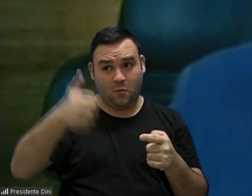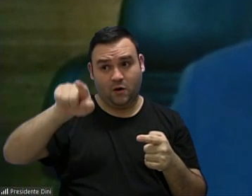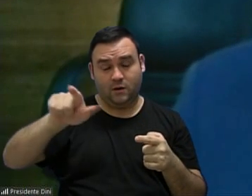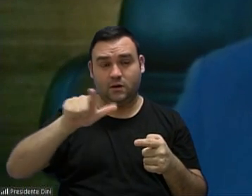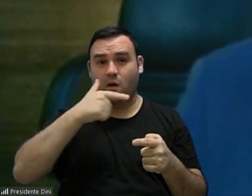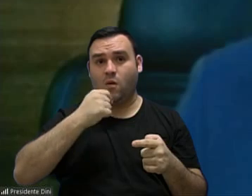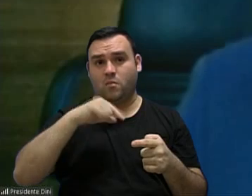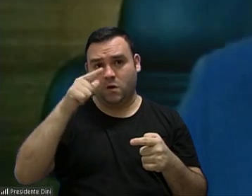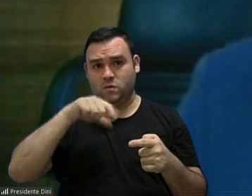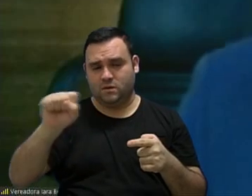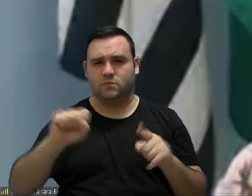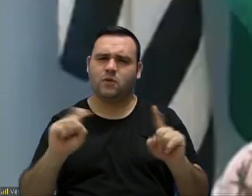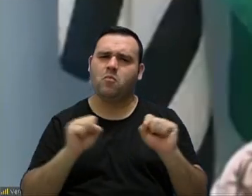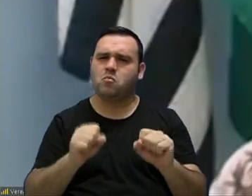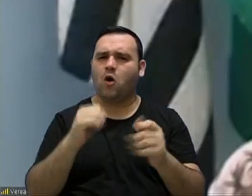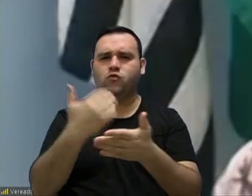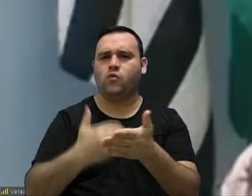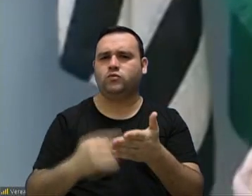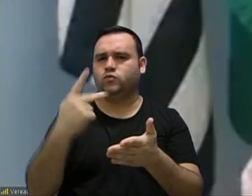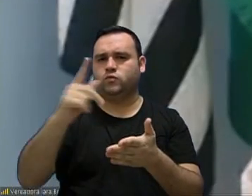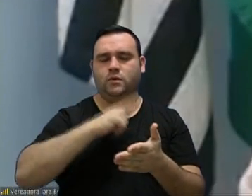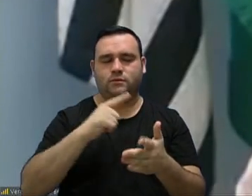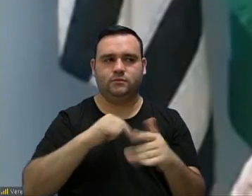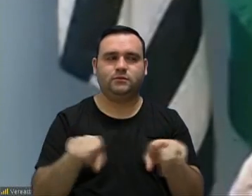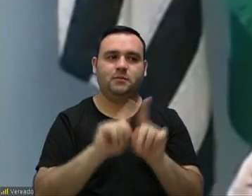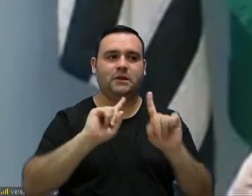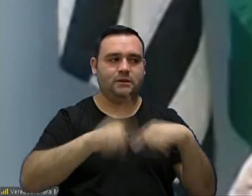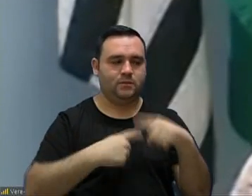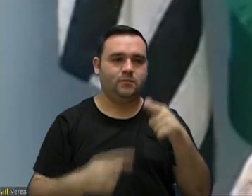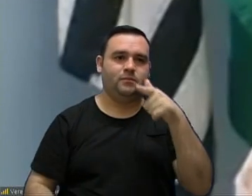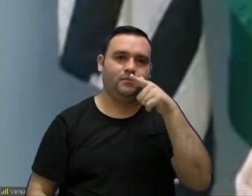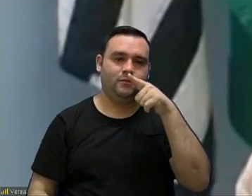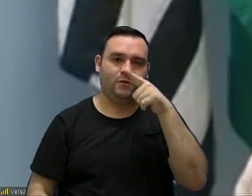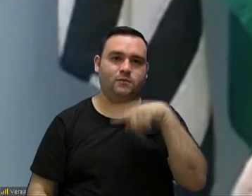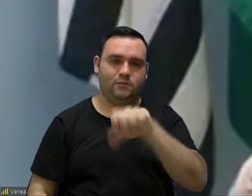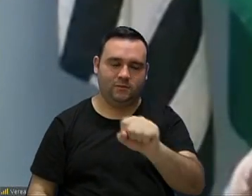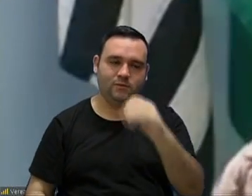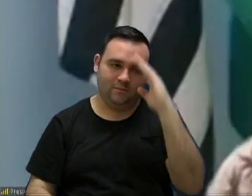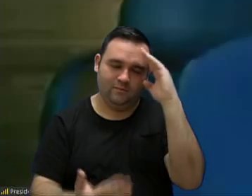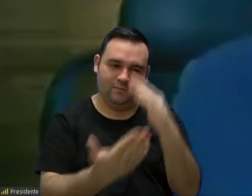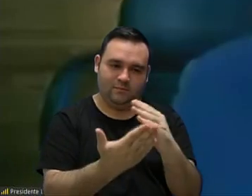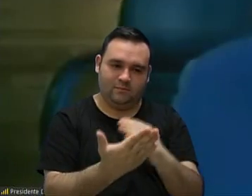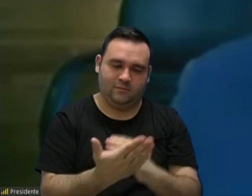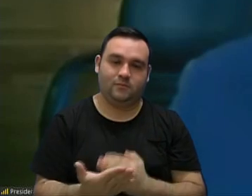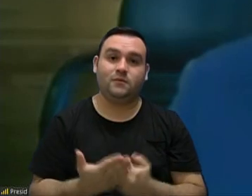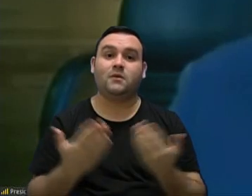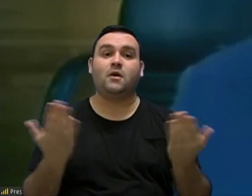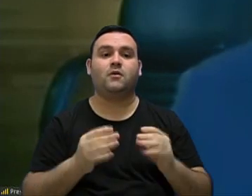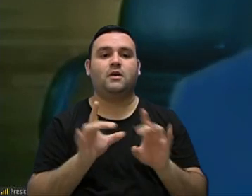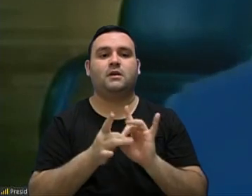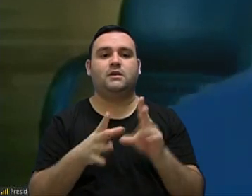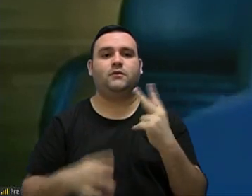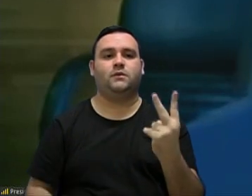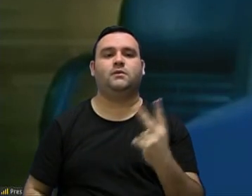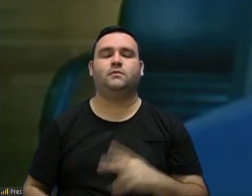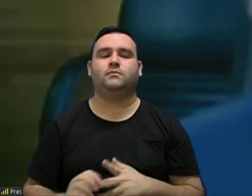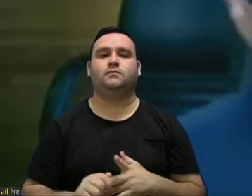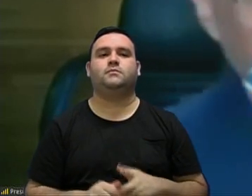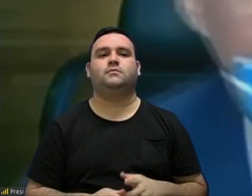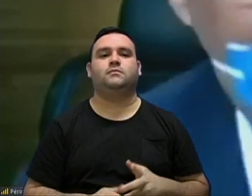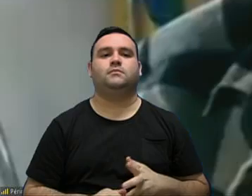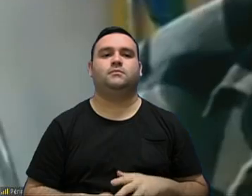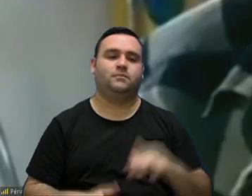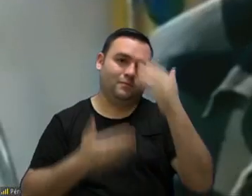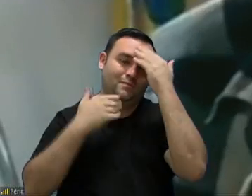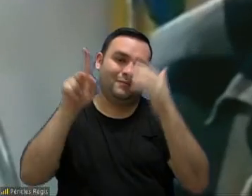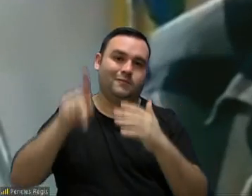Santos primeiro? Não, pode ser o vereador Péricles, depois o vereador Luiz Santos. Vamos obedecer à ordem. Está aberto os dois microfones.